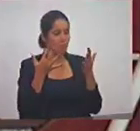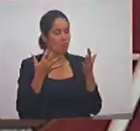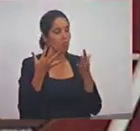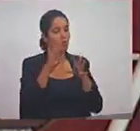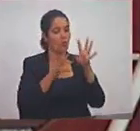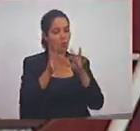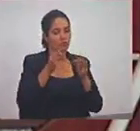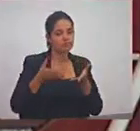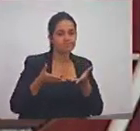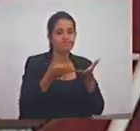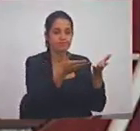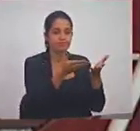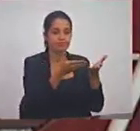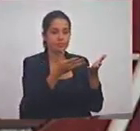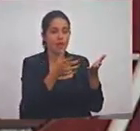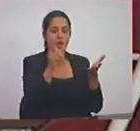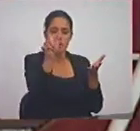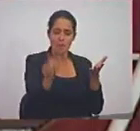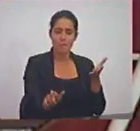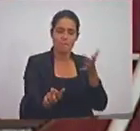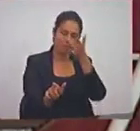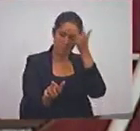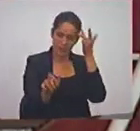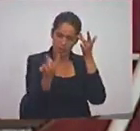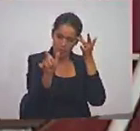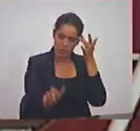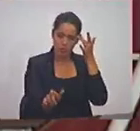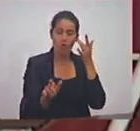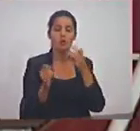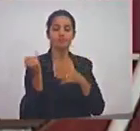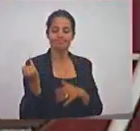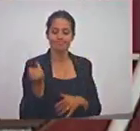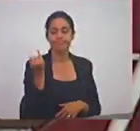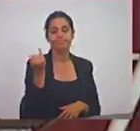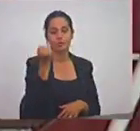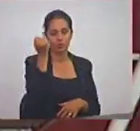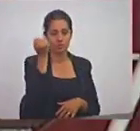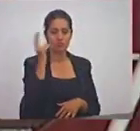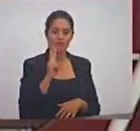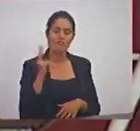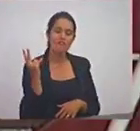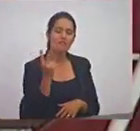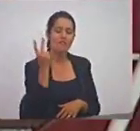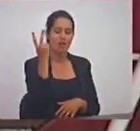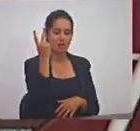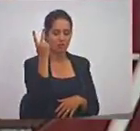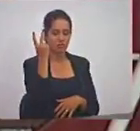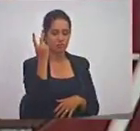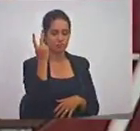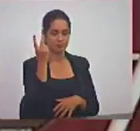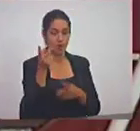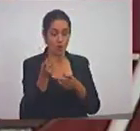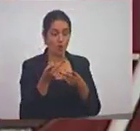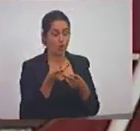que Votuporanga e região deve muito a ela. Nós convidamos aqui o Emerson Bortolaia